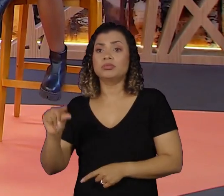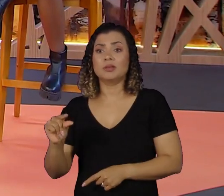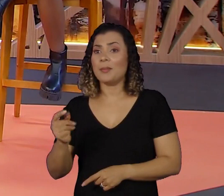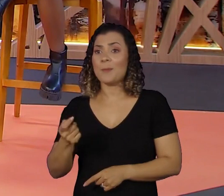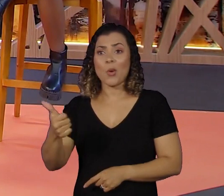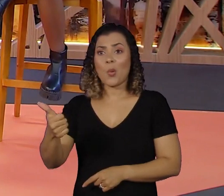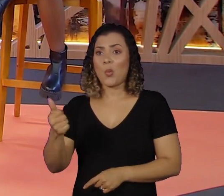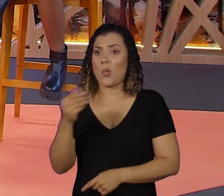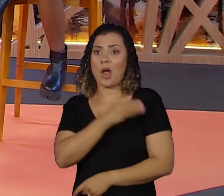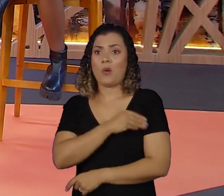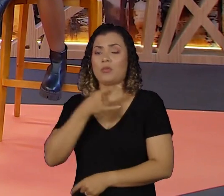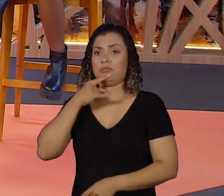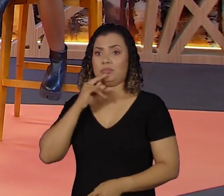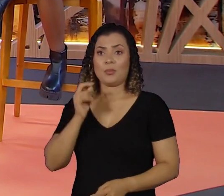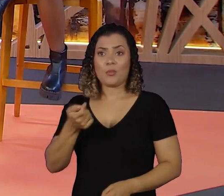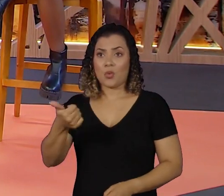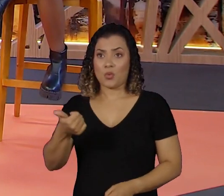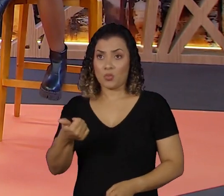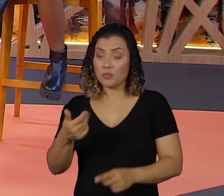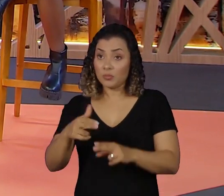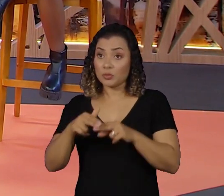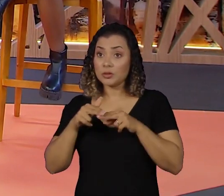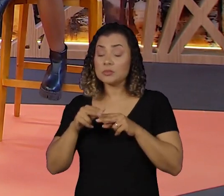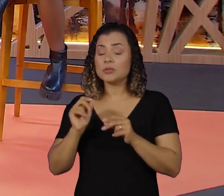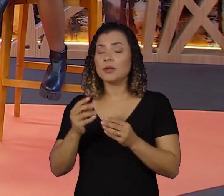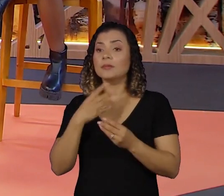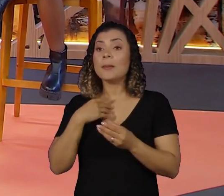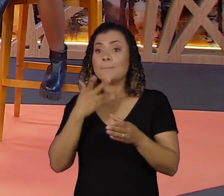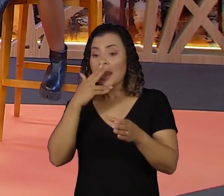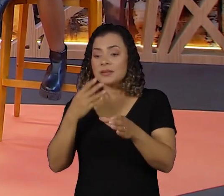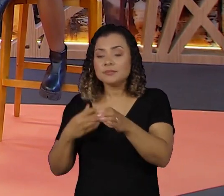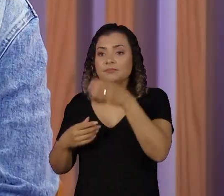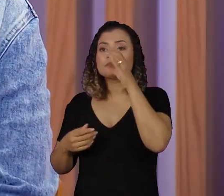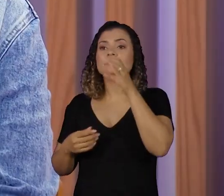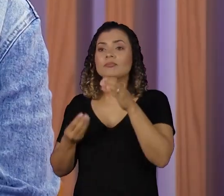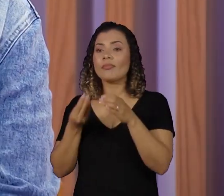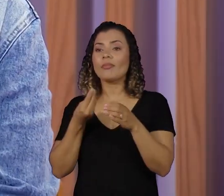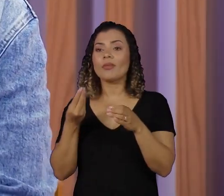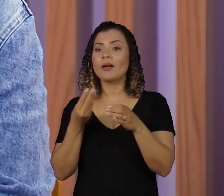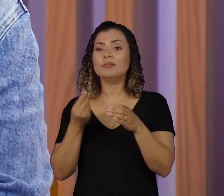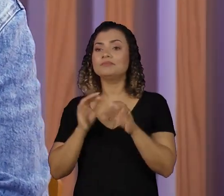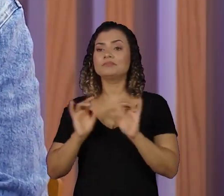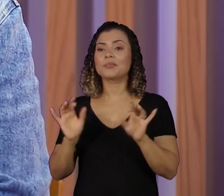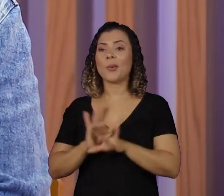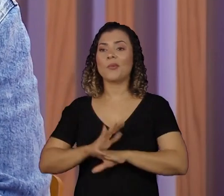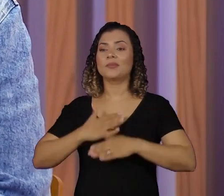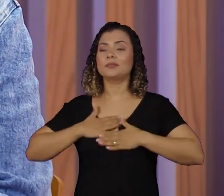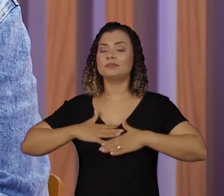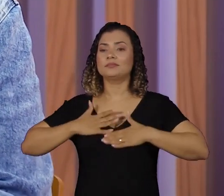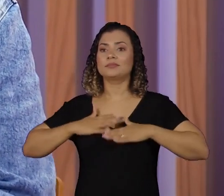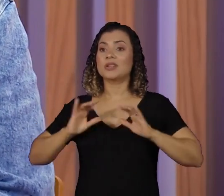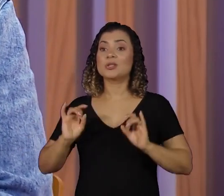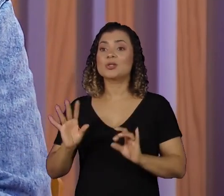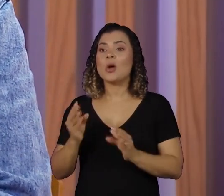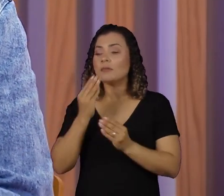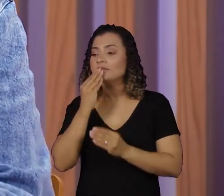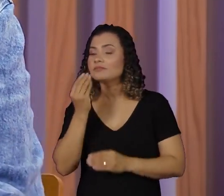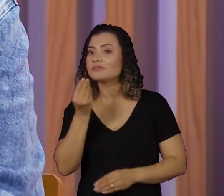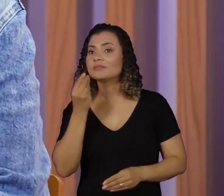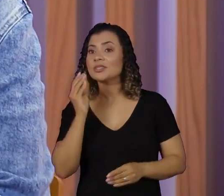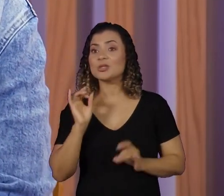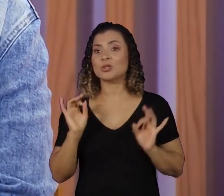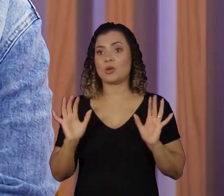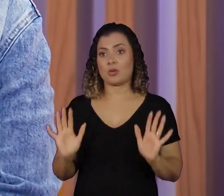ela consegue criar uma saciedade em quem está querendo consumir um produto desse segmento,